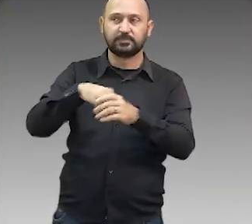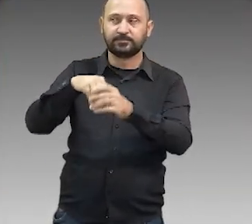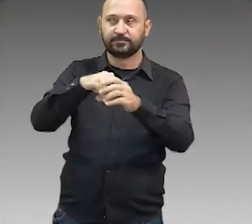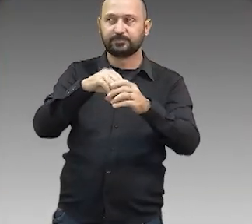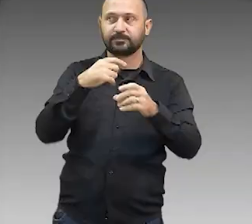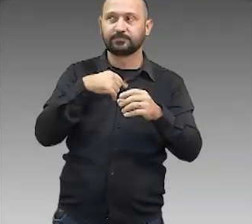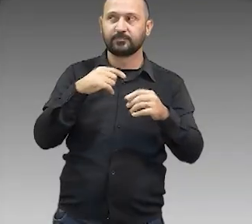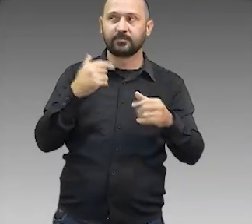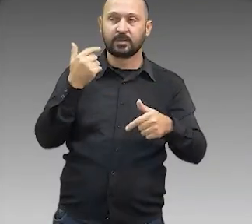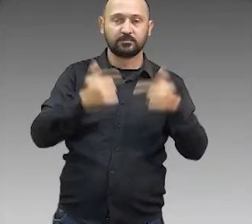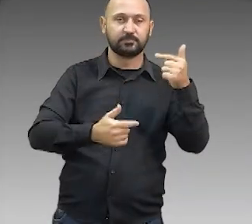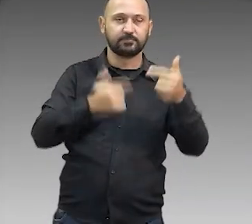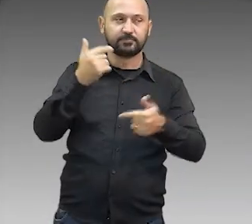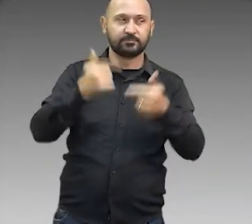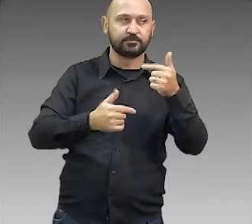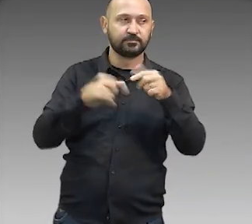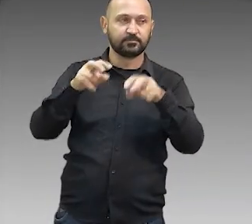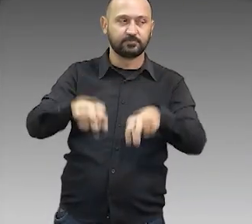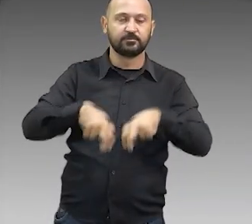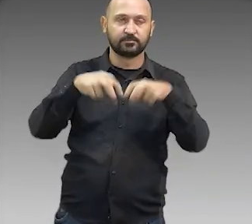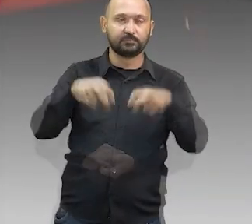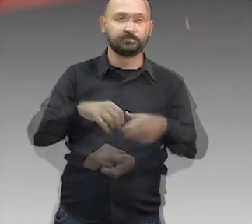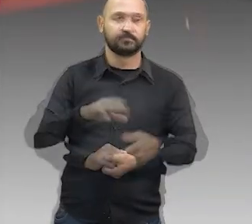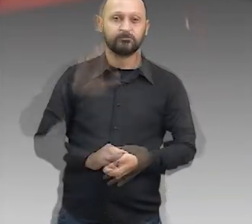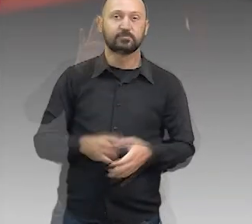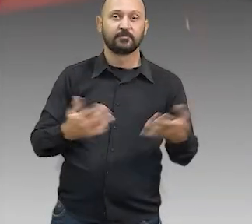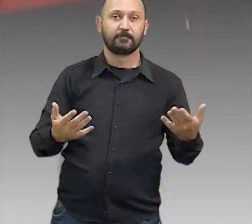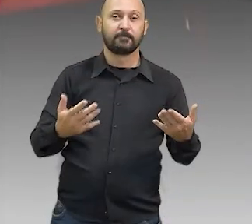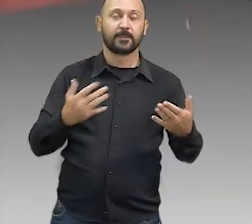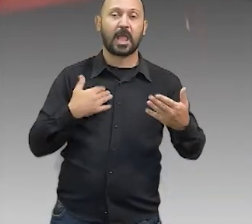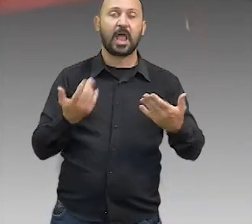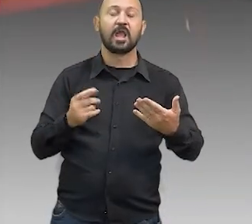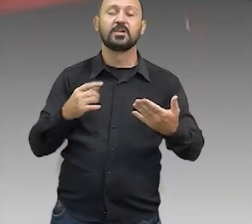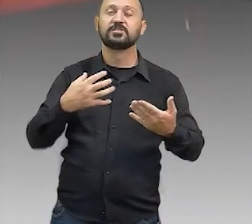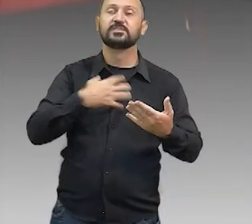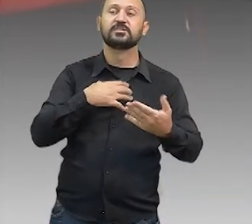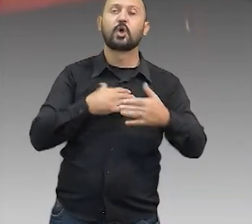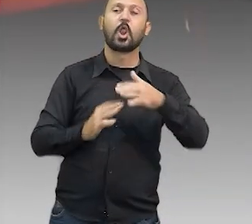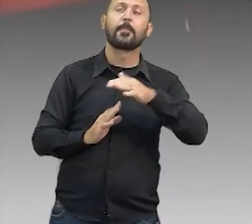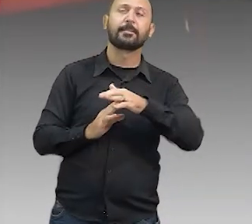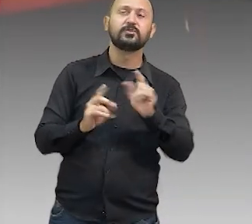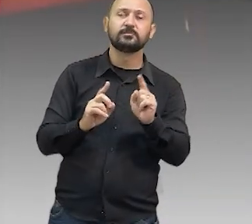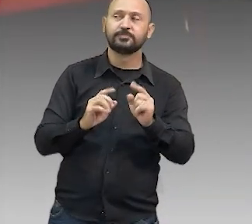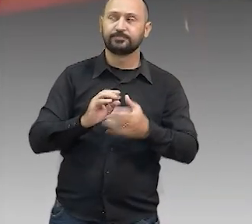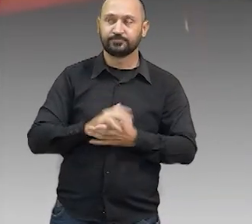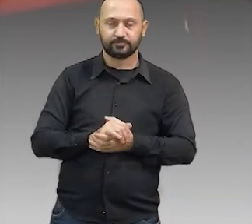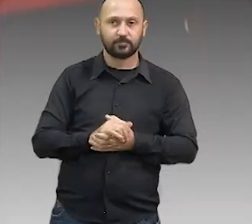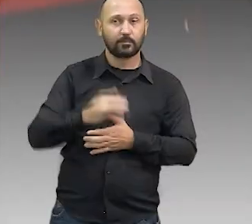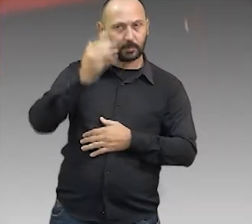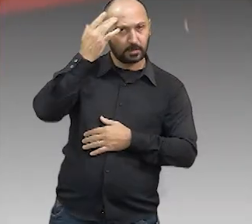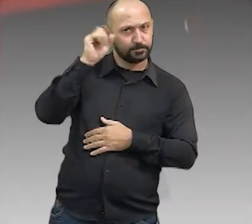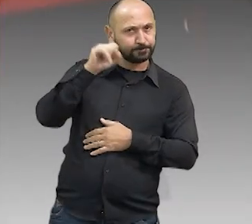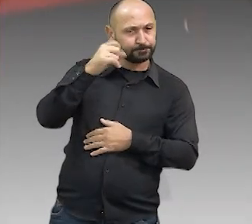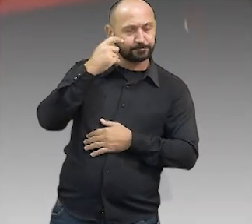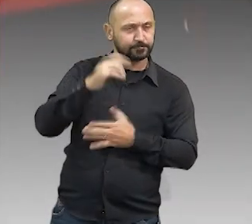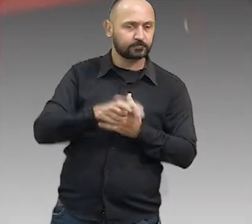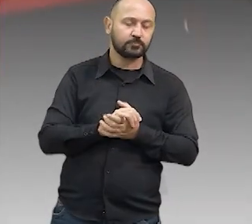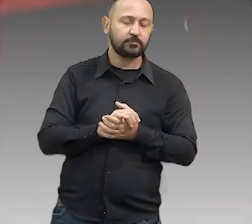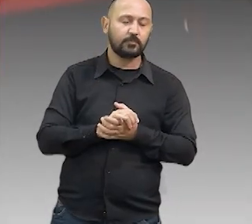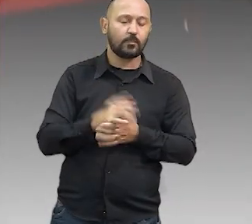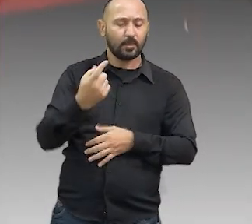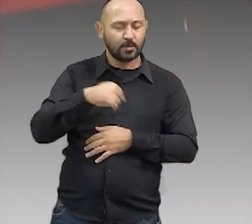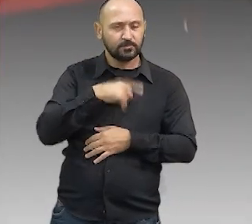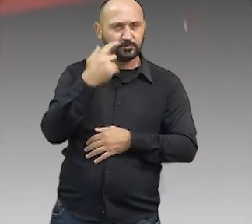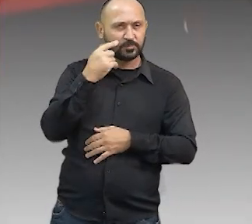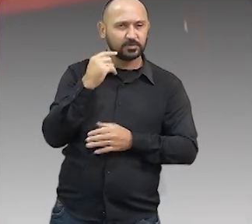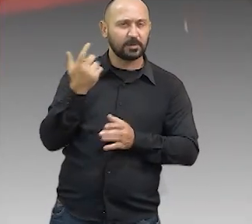setorizado mesmo? Fica mais na política, mais no agronegócio? Mas isso limitou a gente, de certa forma? Eu acho que sim. Nesse ponto